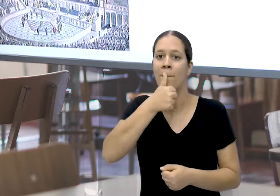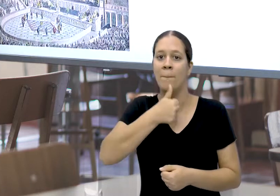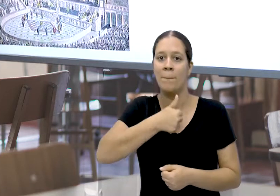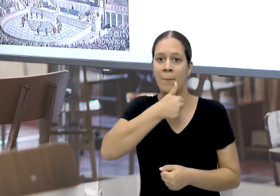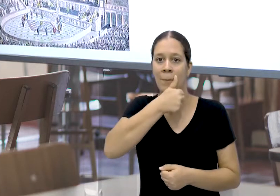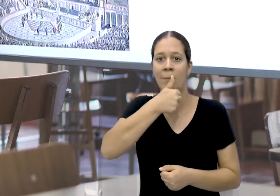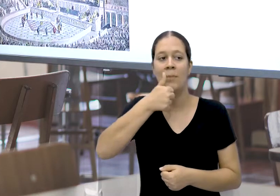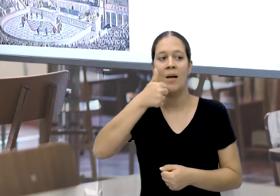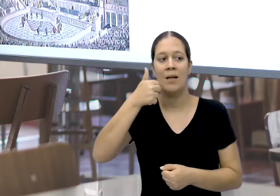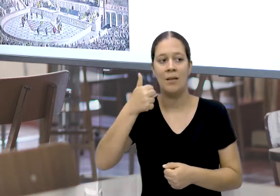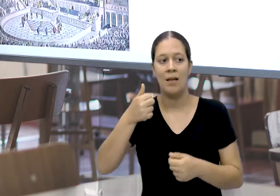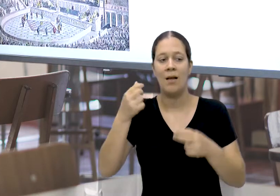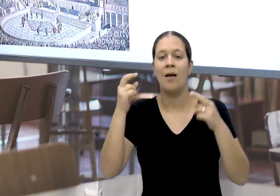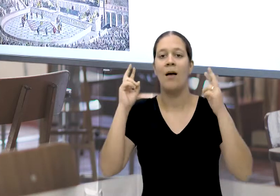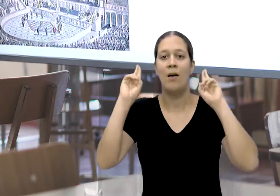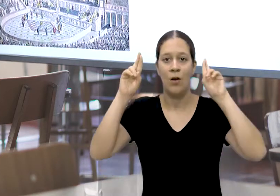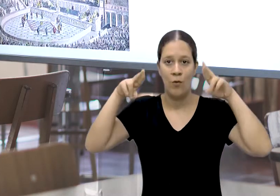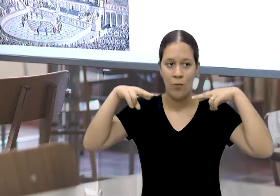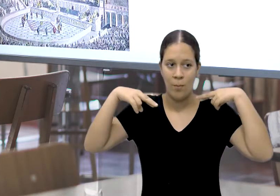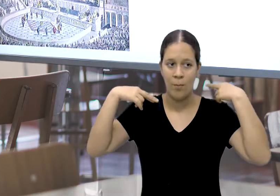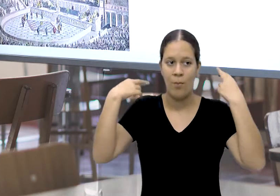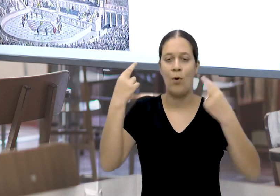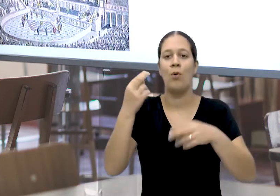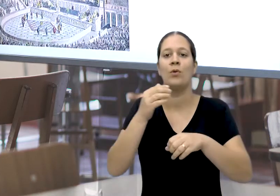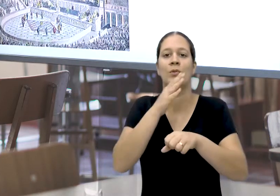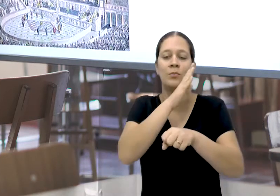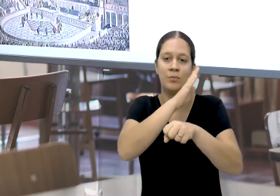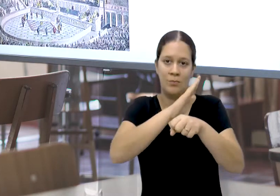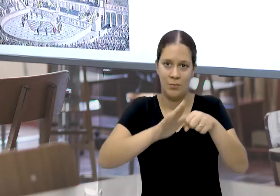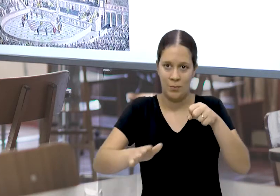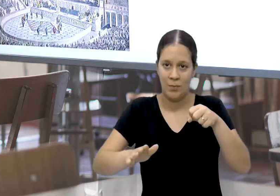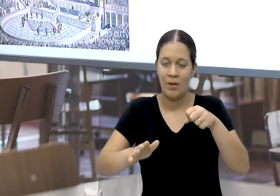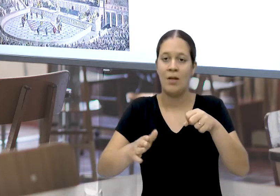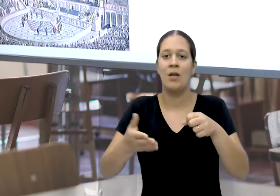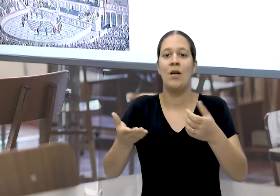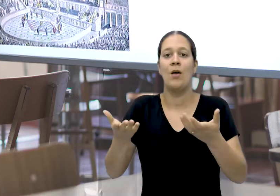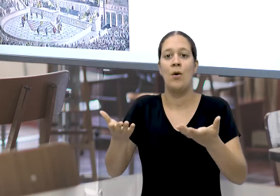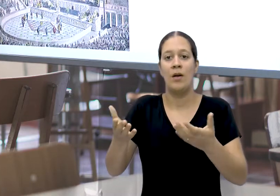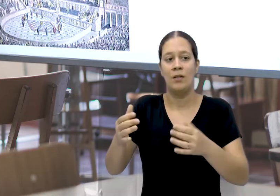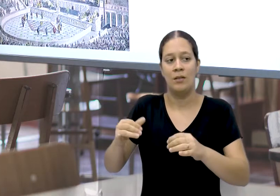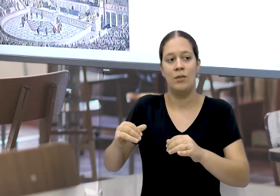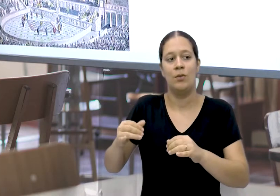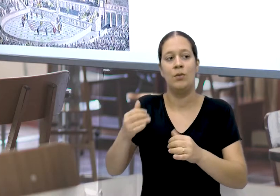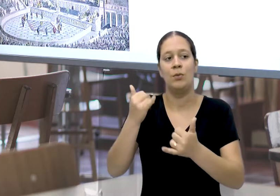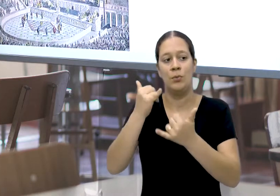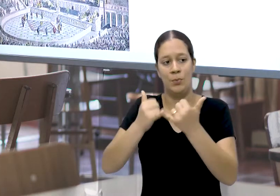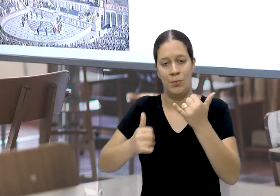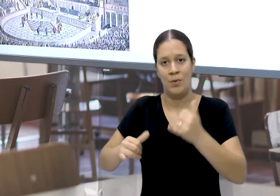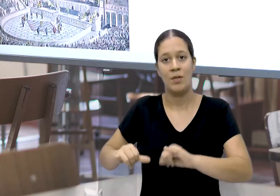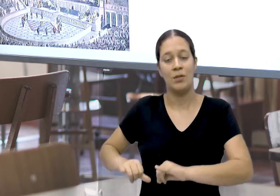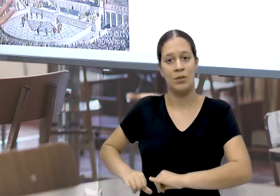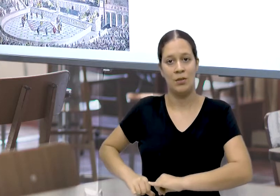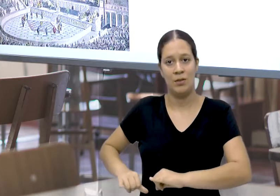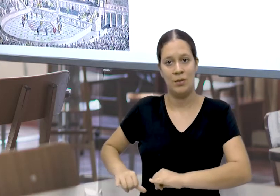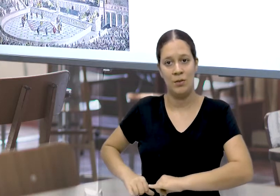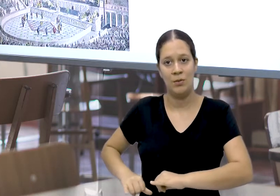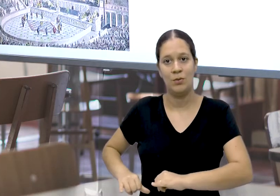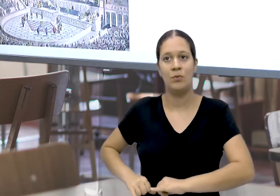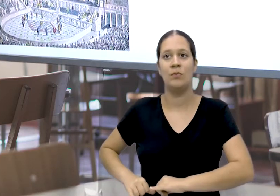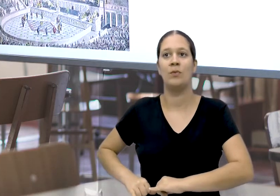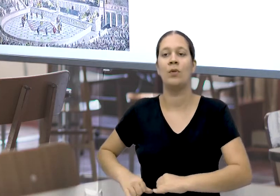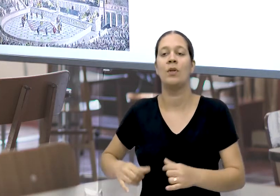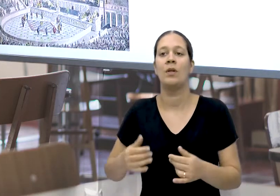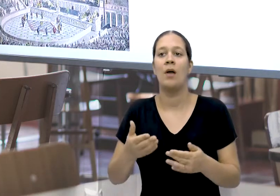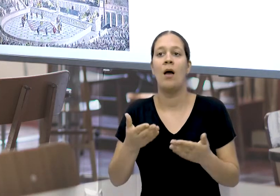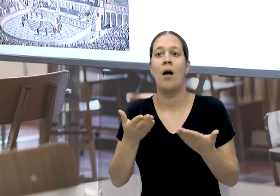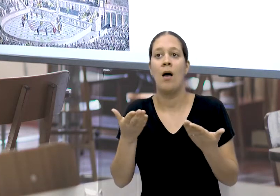do bode, né, o grito do bode. Isso vem do tragus, a tragédia. Então, a comédia e a tragédia são os